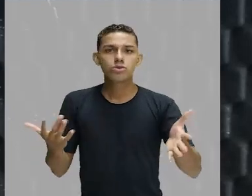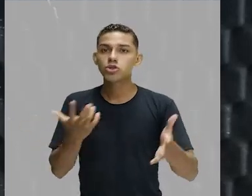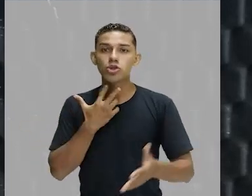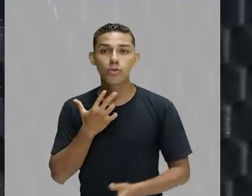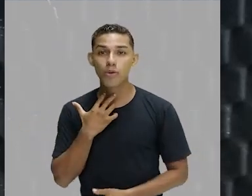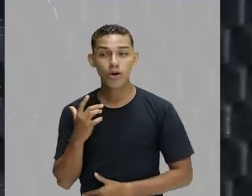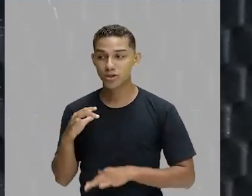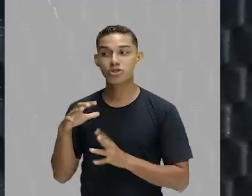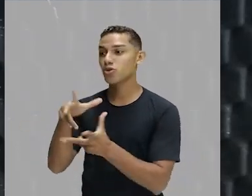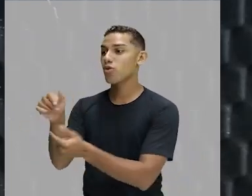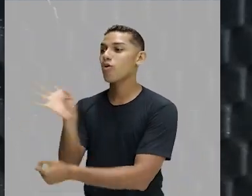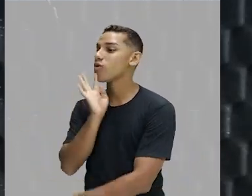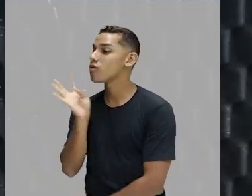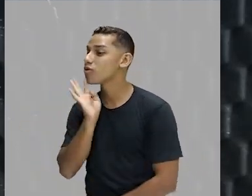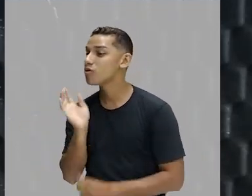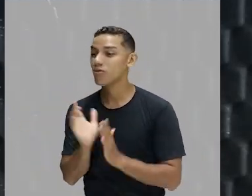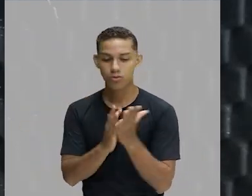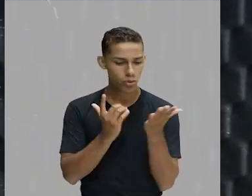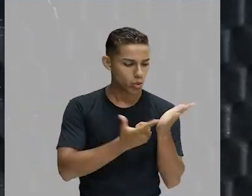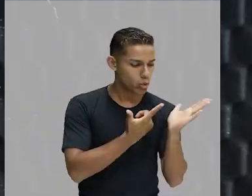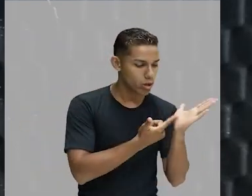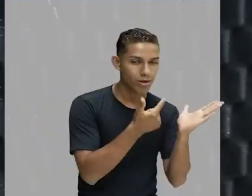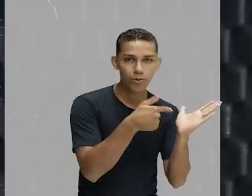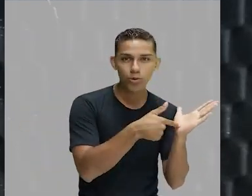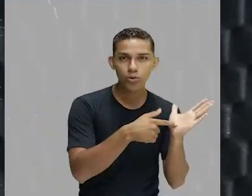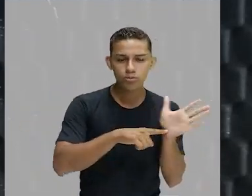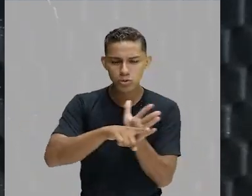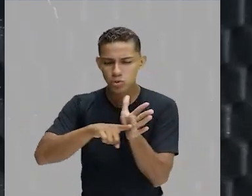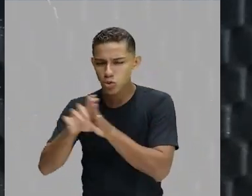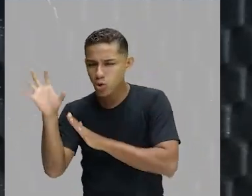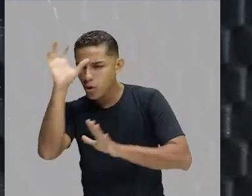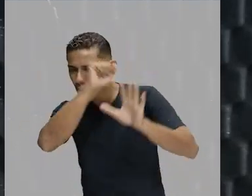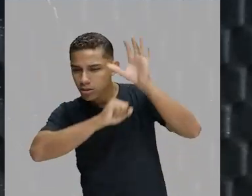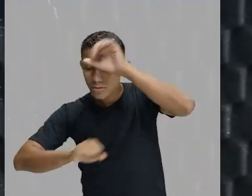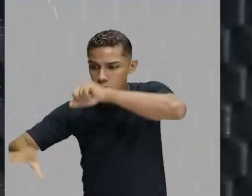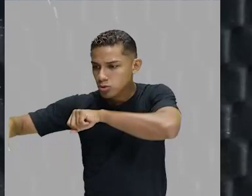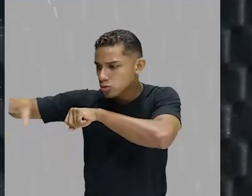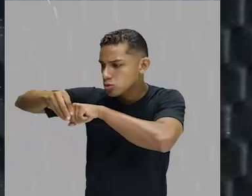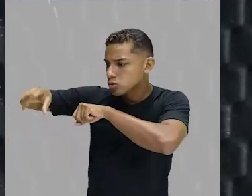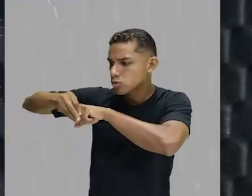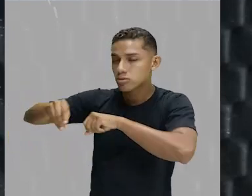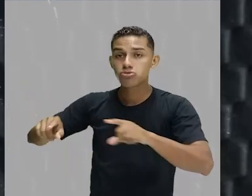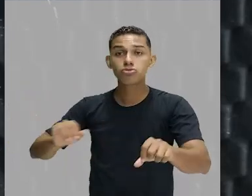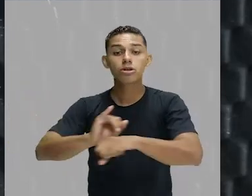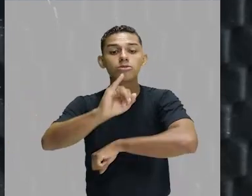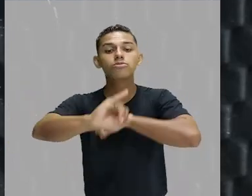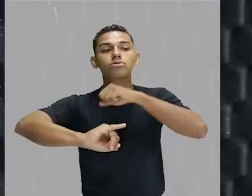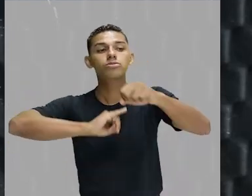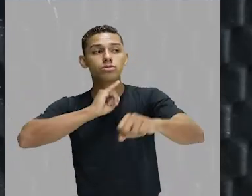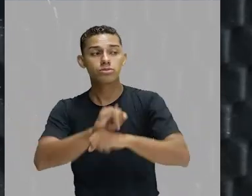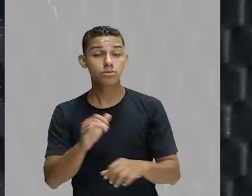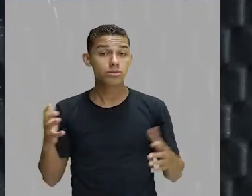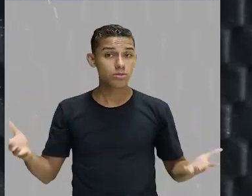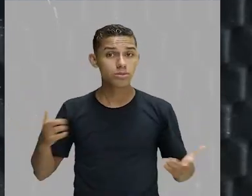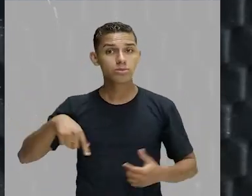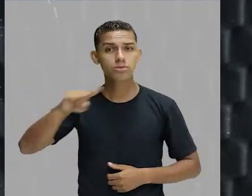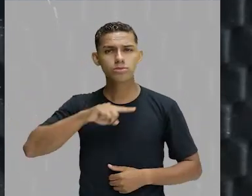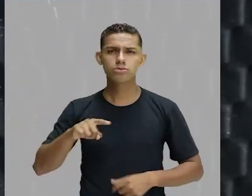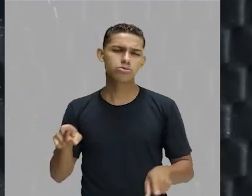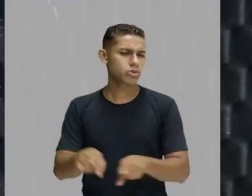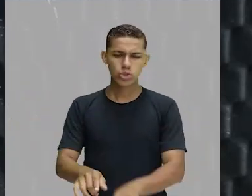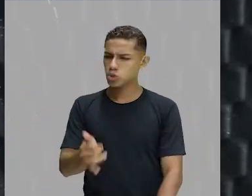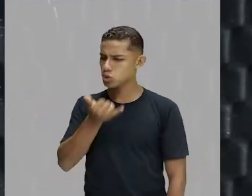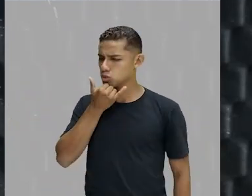podemos conhecer o mundo inteiro a partir dos livros e a partir do acesso à internet? Tá? Então, gente, não